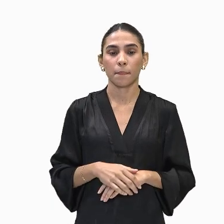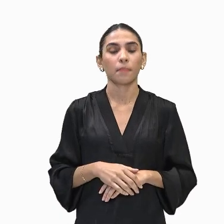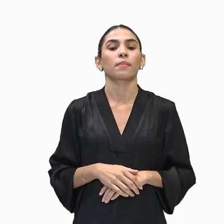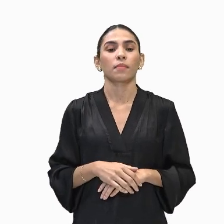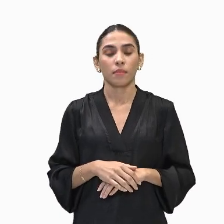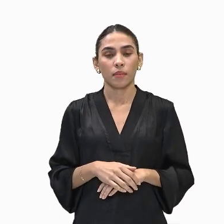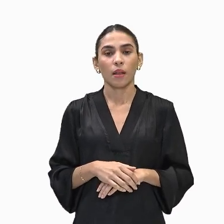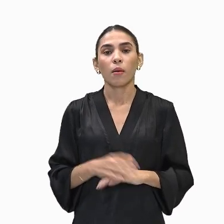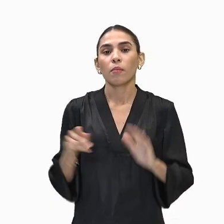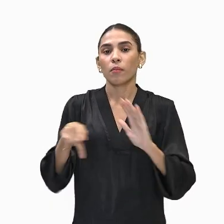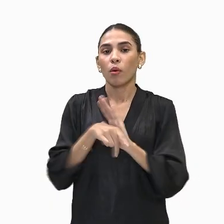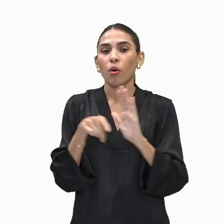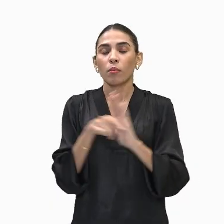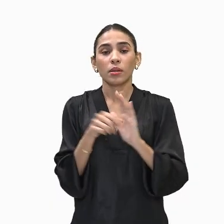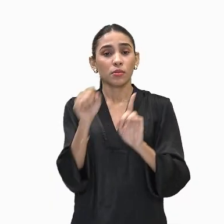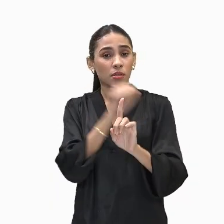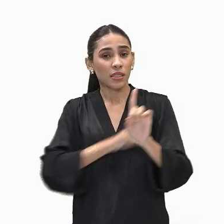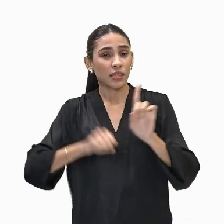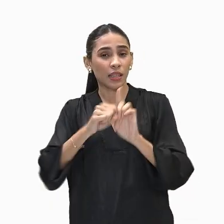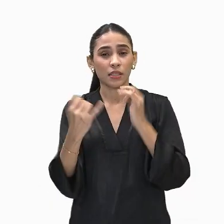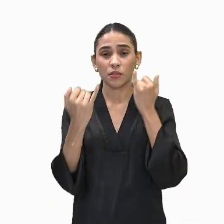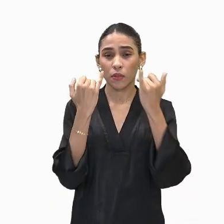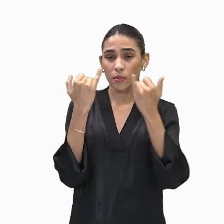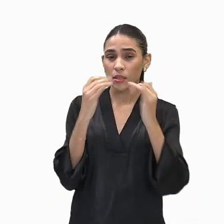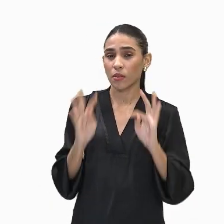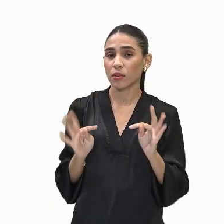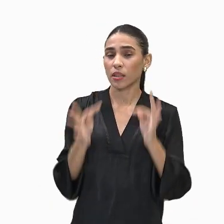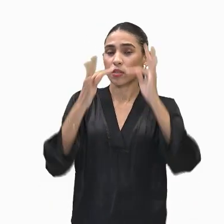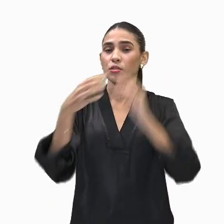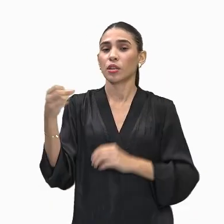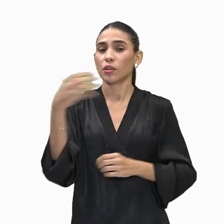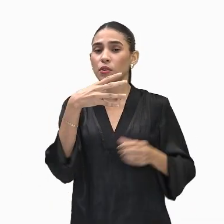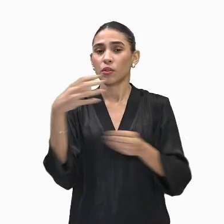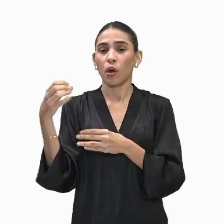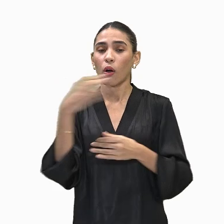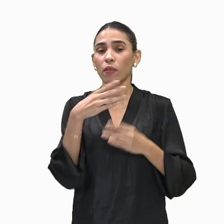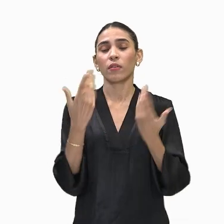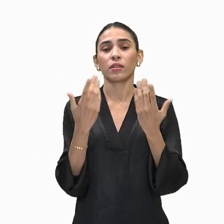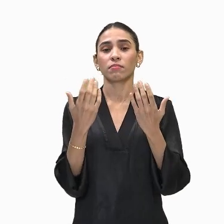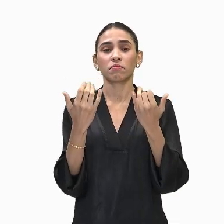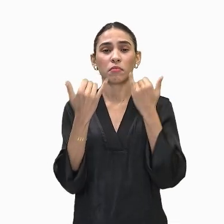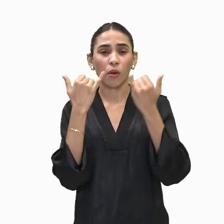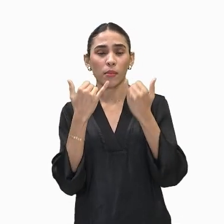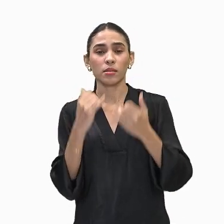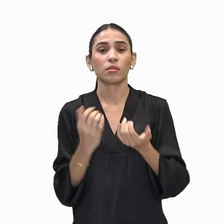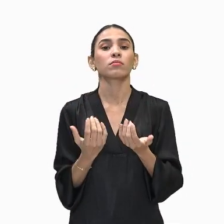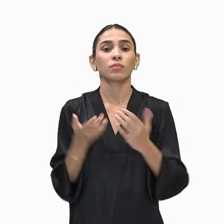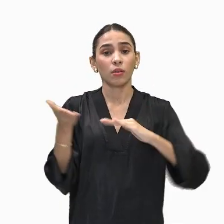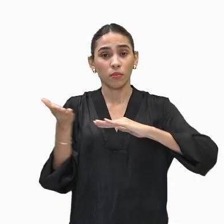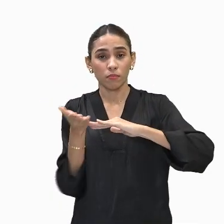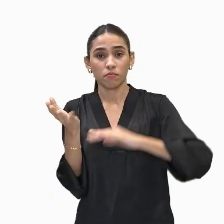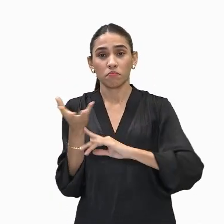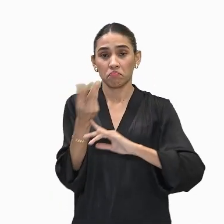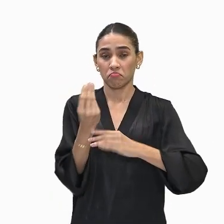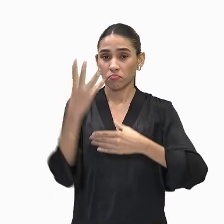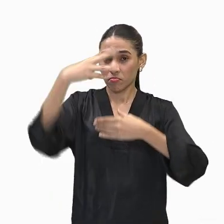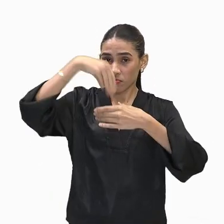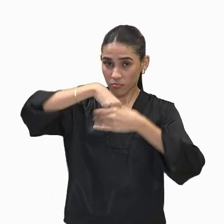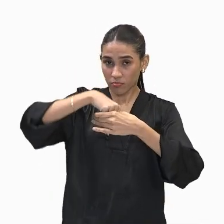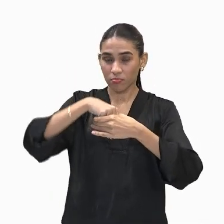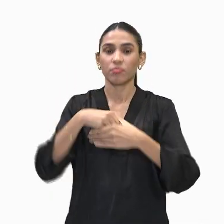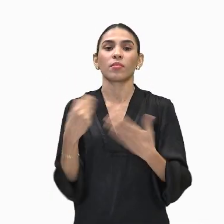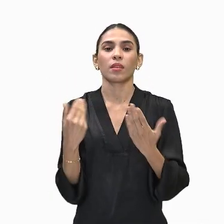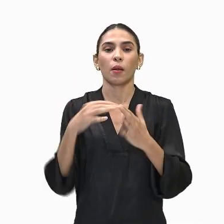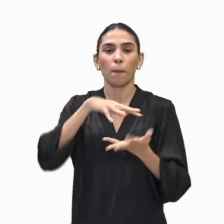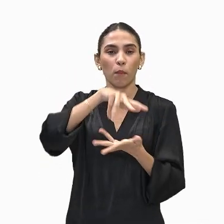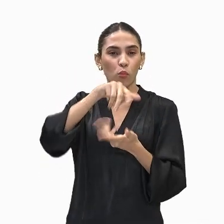da informação, tecnologia, novas mídias, né? Então, a arte contemporânea ela está inserida nesse mundo de